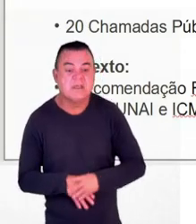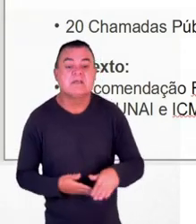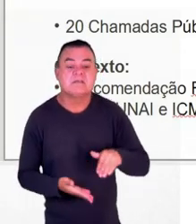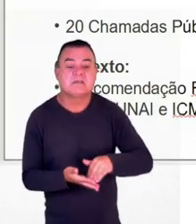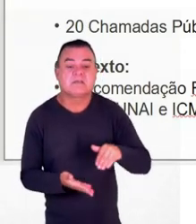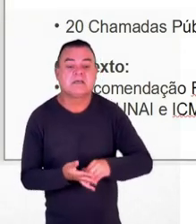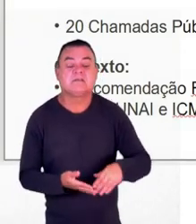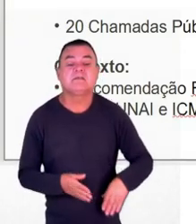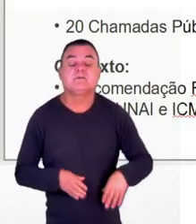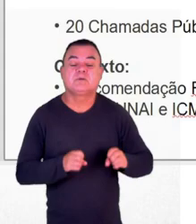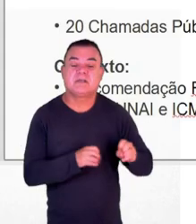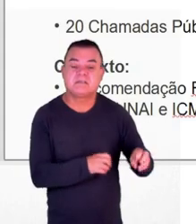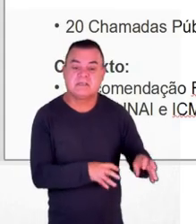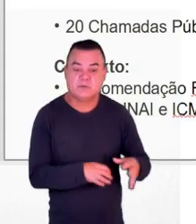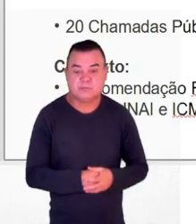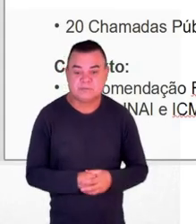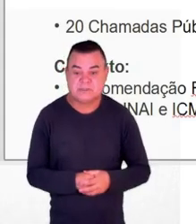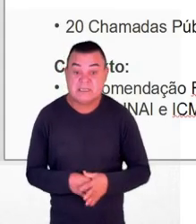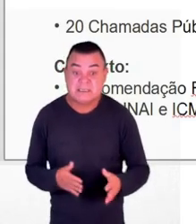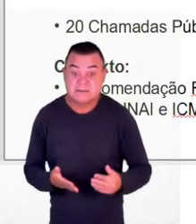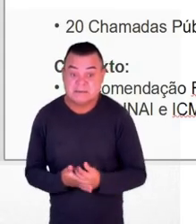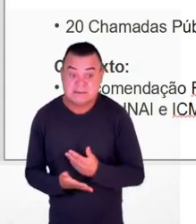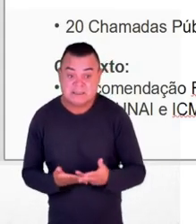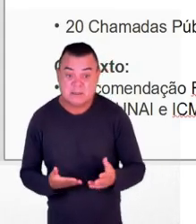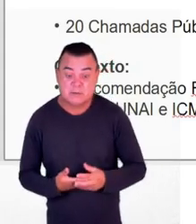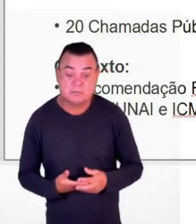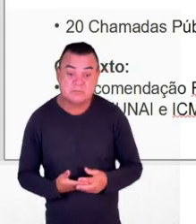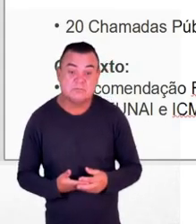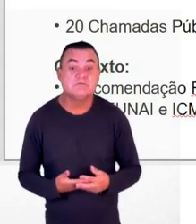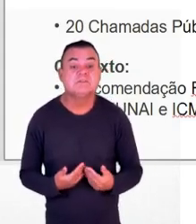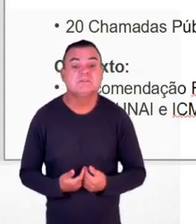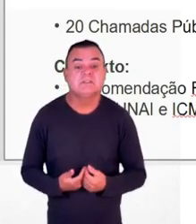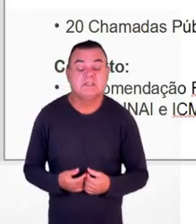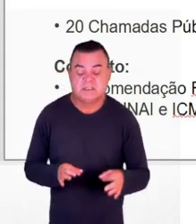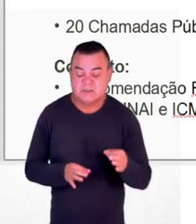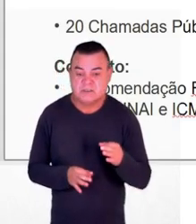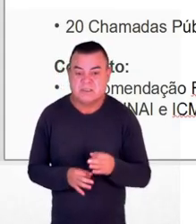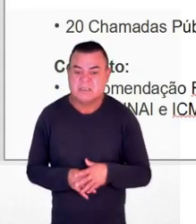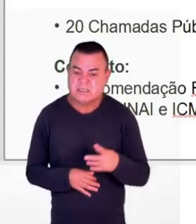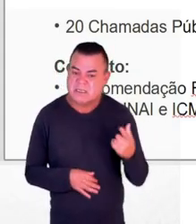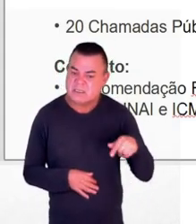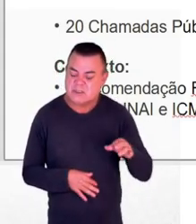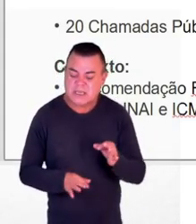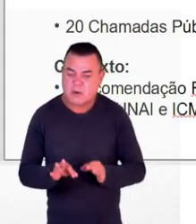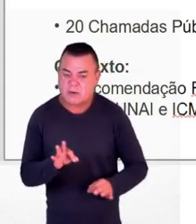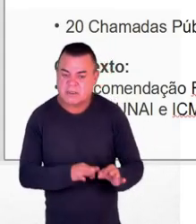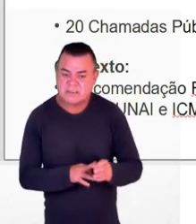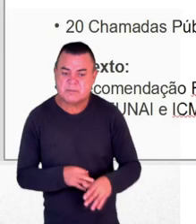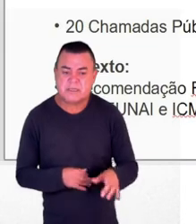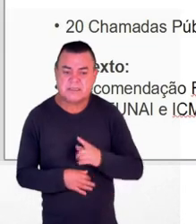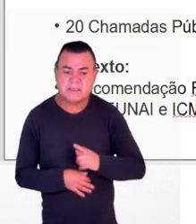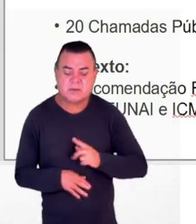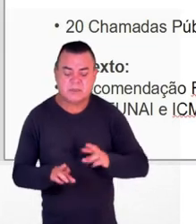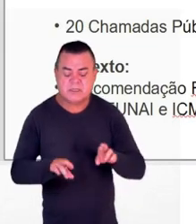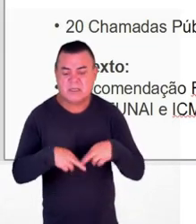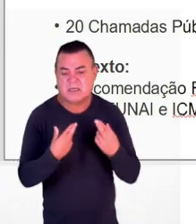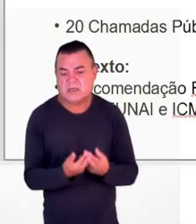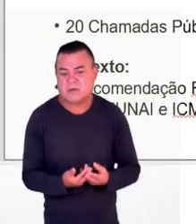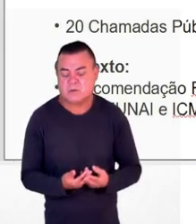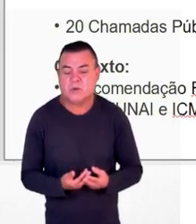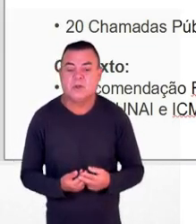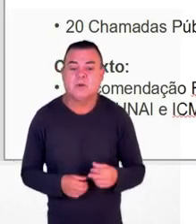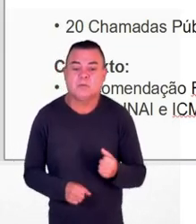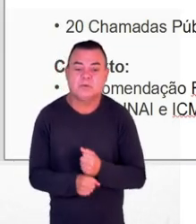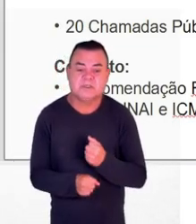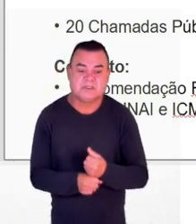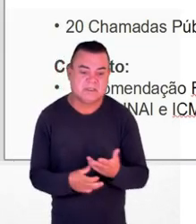reunião dessa e eles já se articulam para ter uma reunião dessa uma vez por ano duas eu só pedi uma pauta de meia hora dentro dessa reunião deles então tive meia